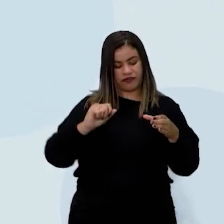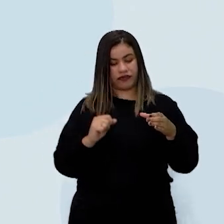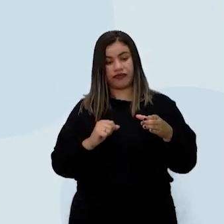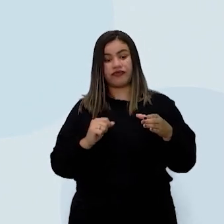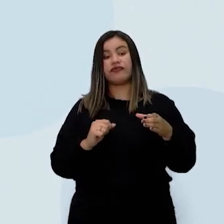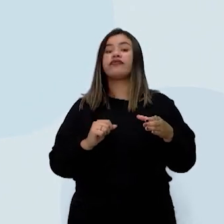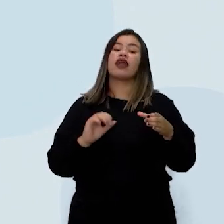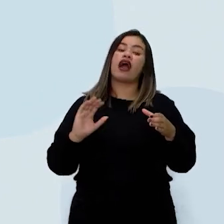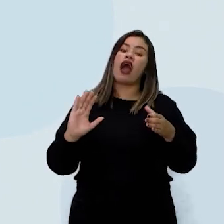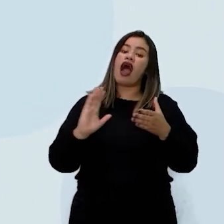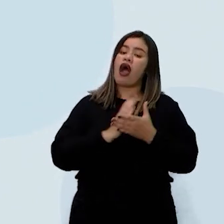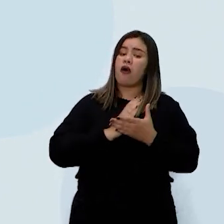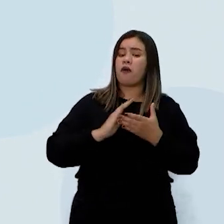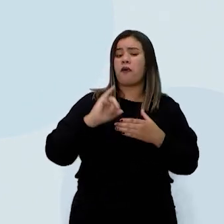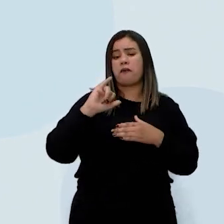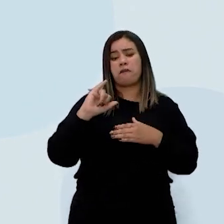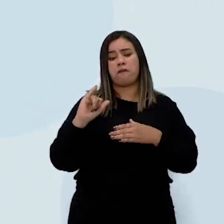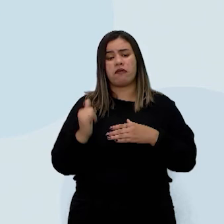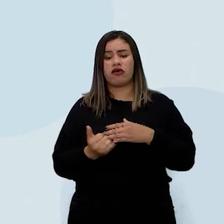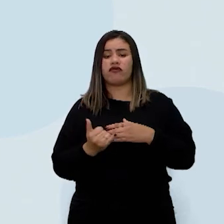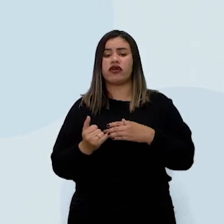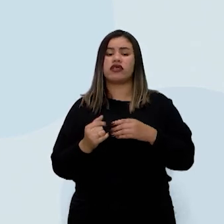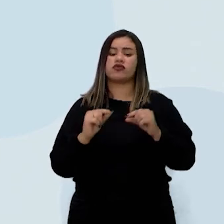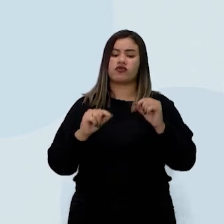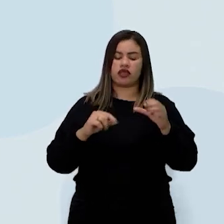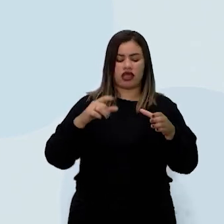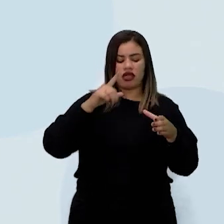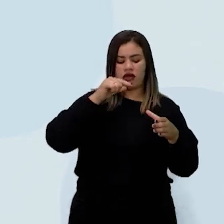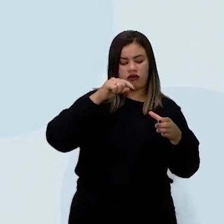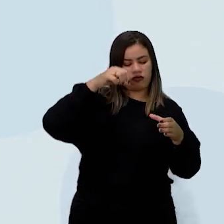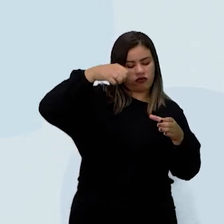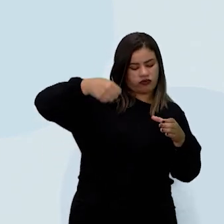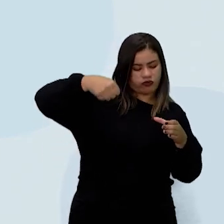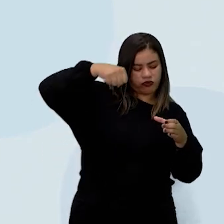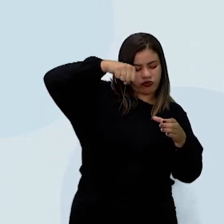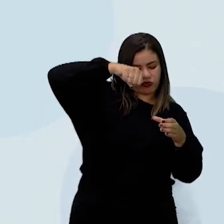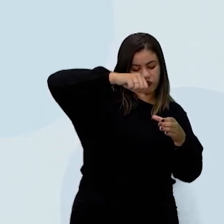indivíduos também colocam ali a inserção de água. E aí, você